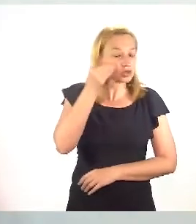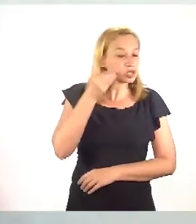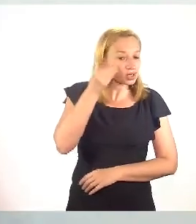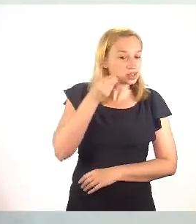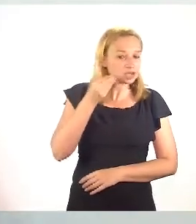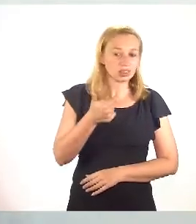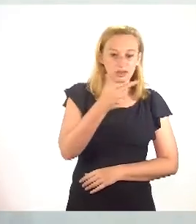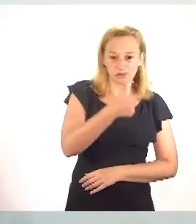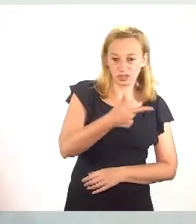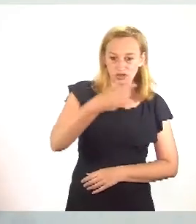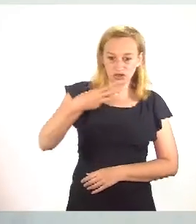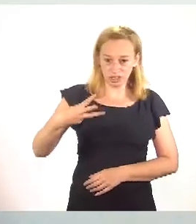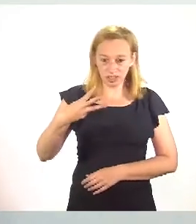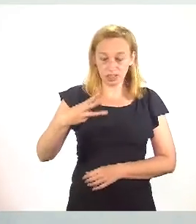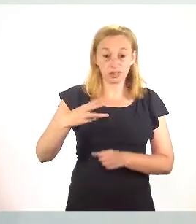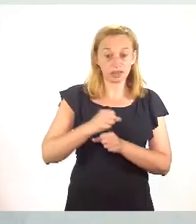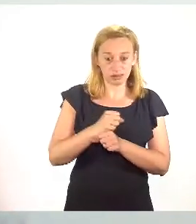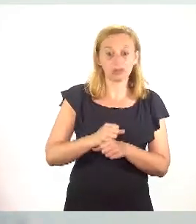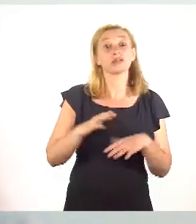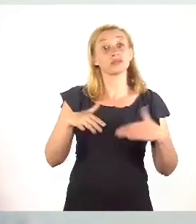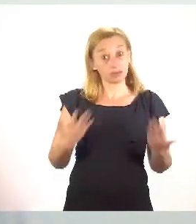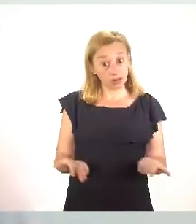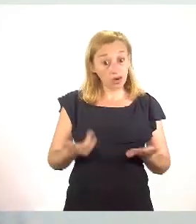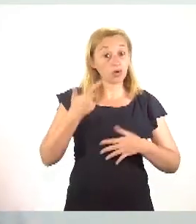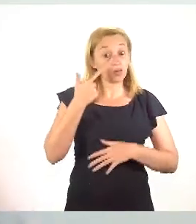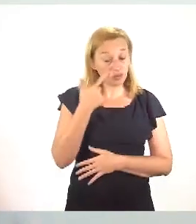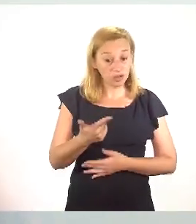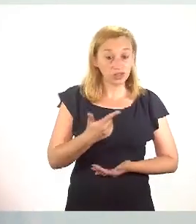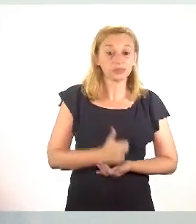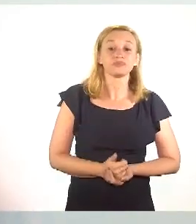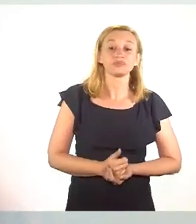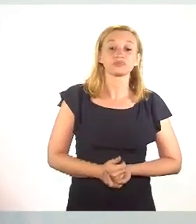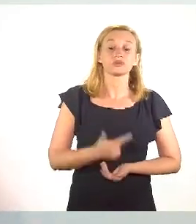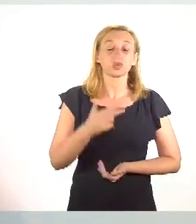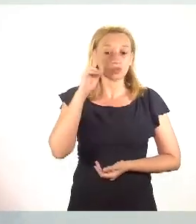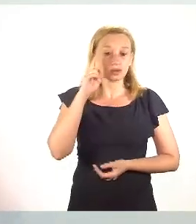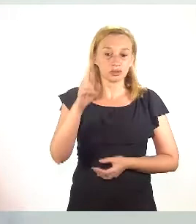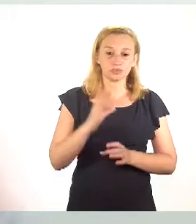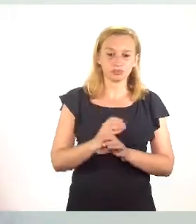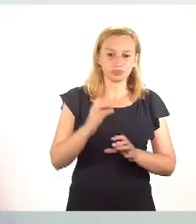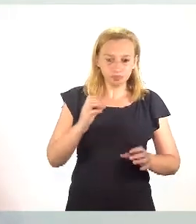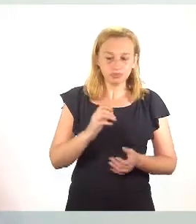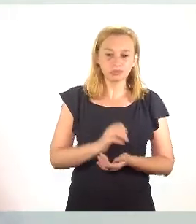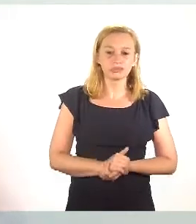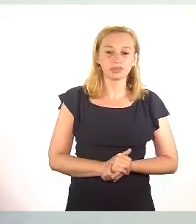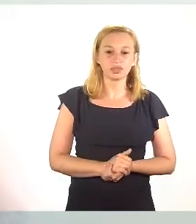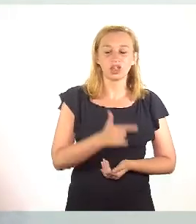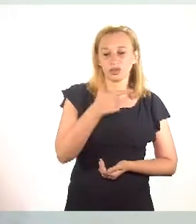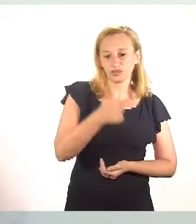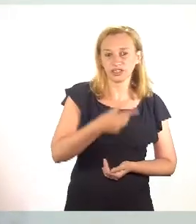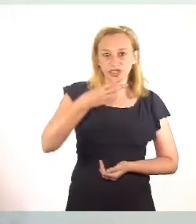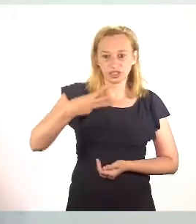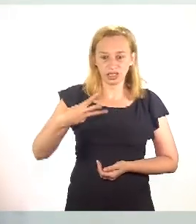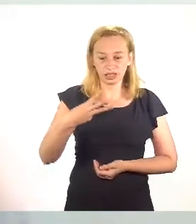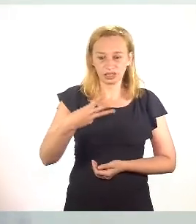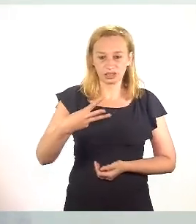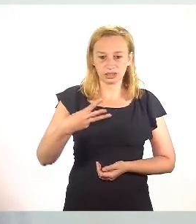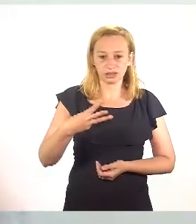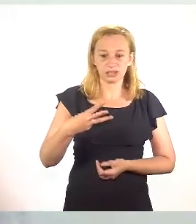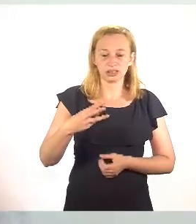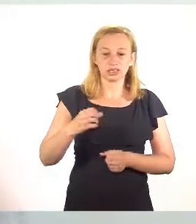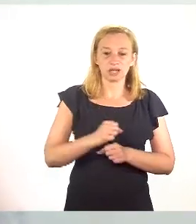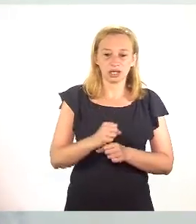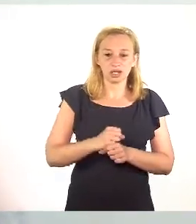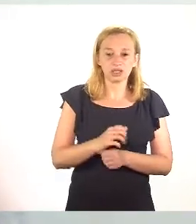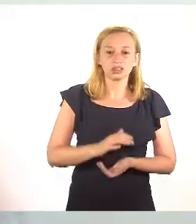dá 23 anos. Então, eu pressuponho que o senhor se formou em Direito em 23 anos, aos 23 anos.